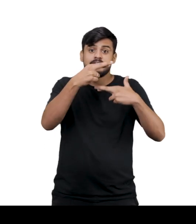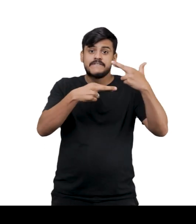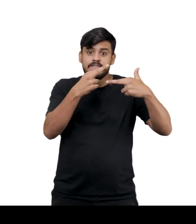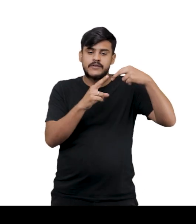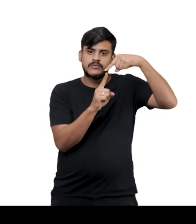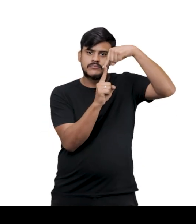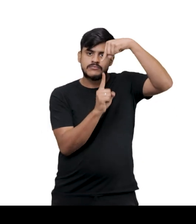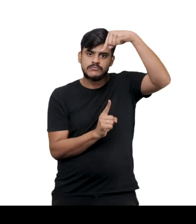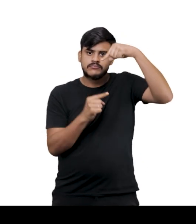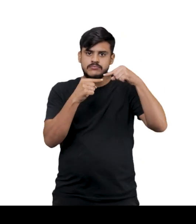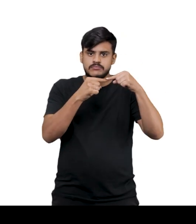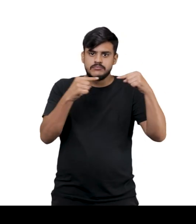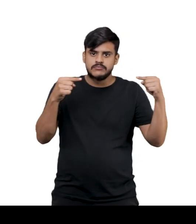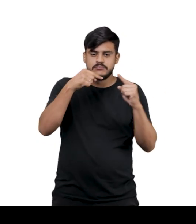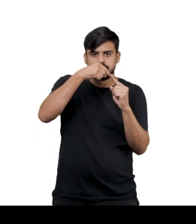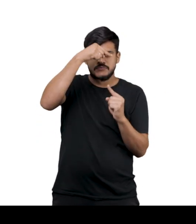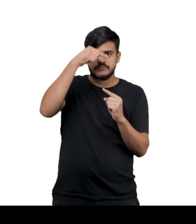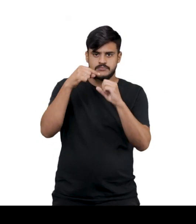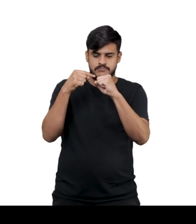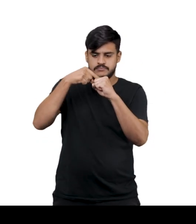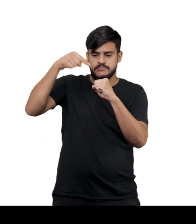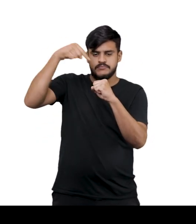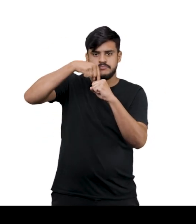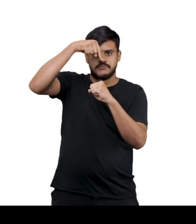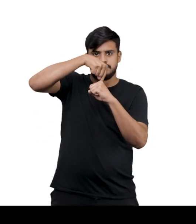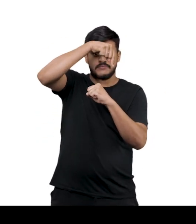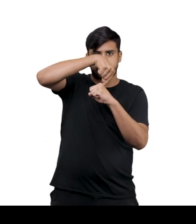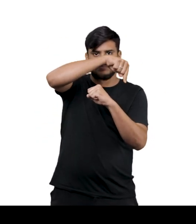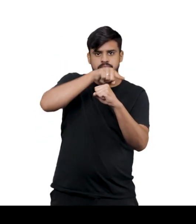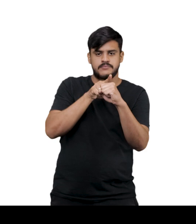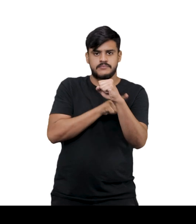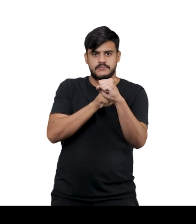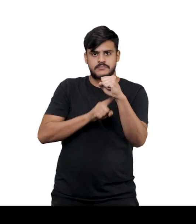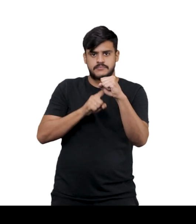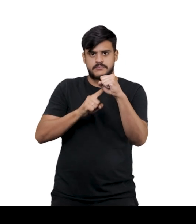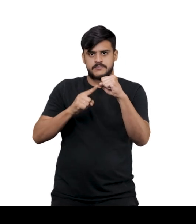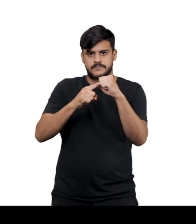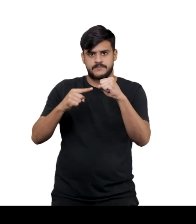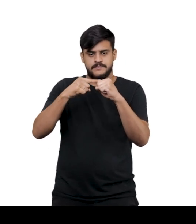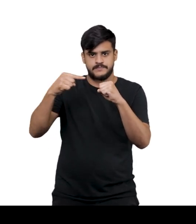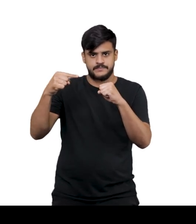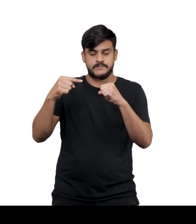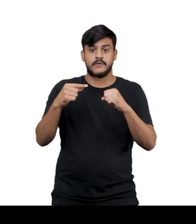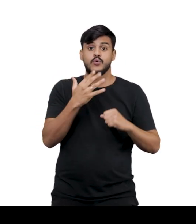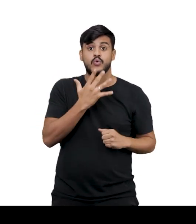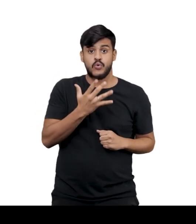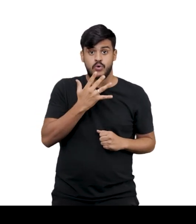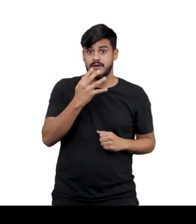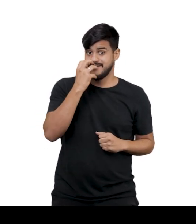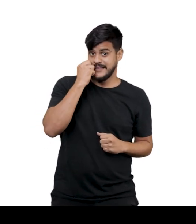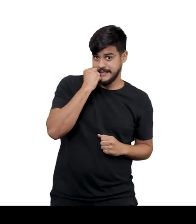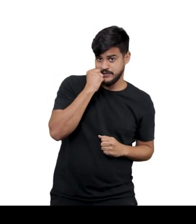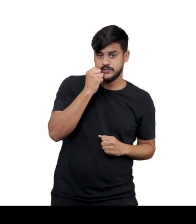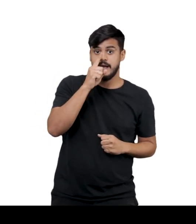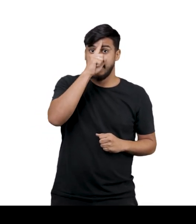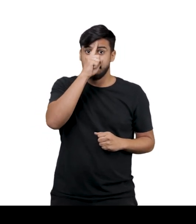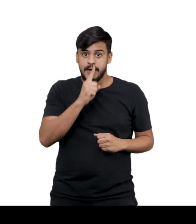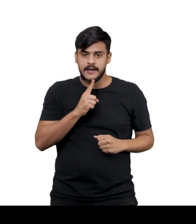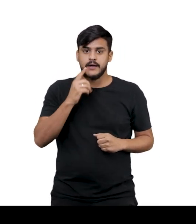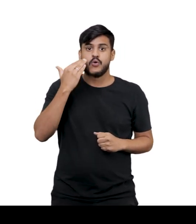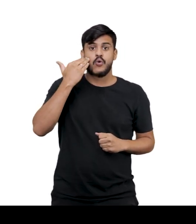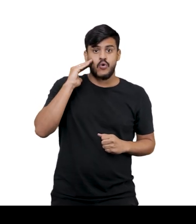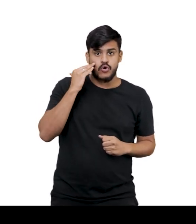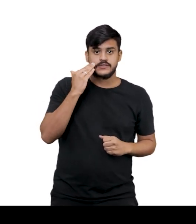composta por fios que se cruzam em torno de um núcleo colorido. As rosetas se destacam pelos tons de